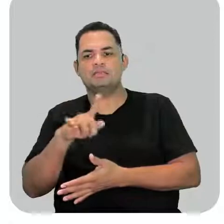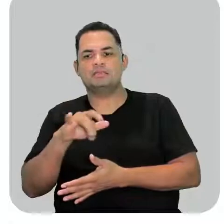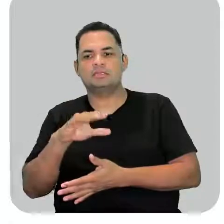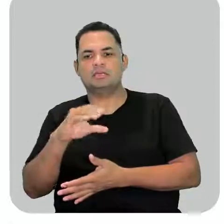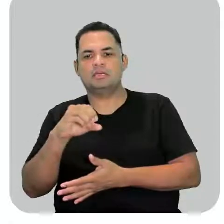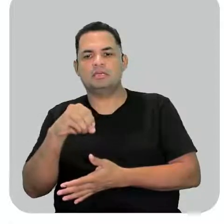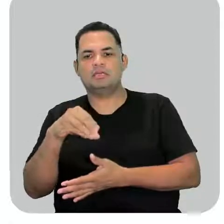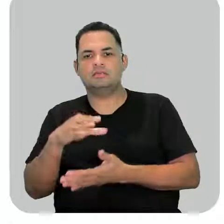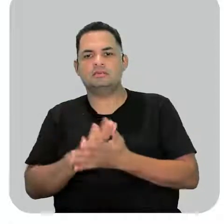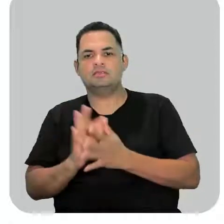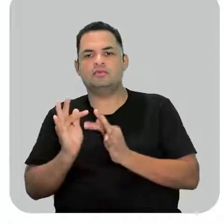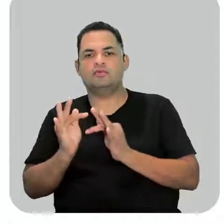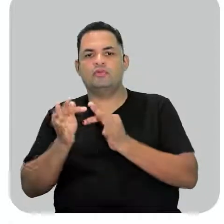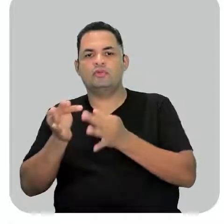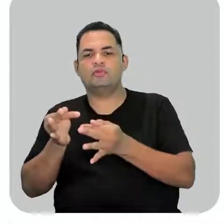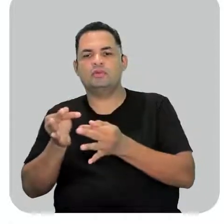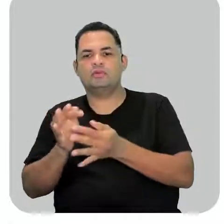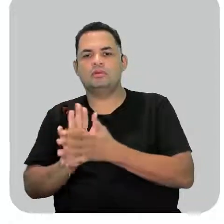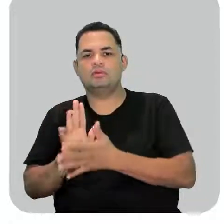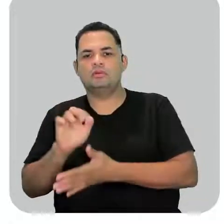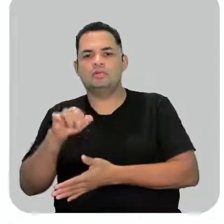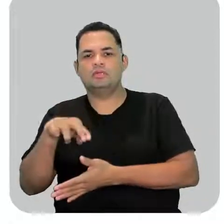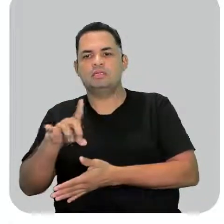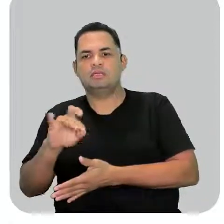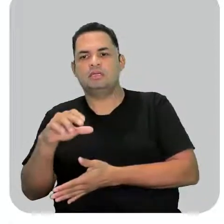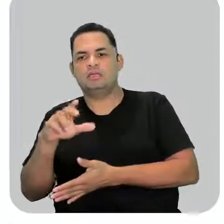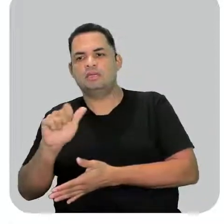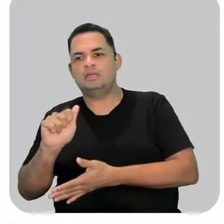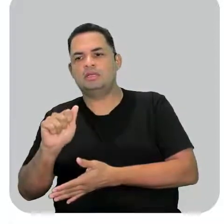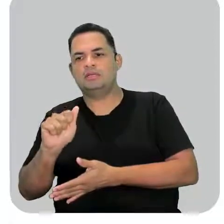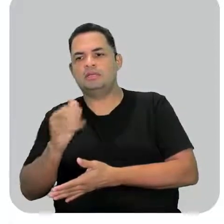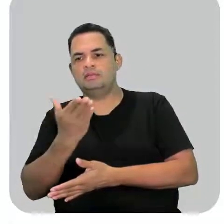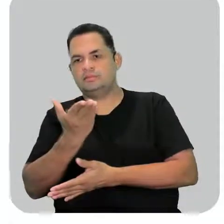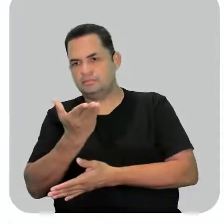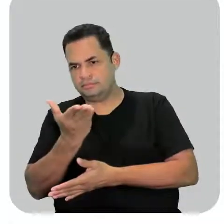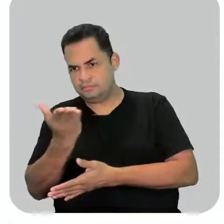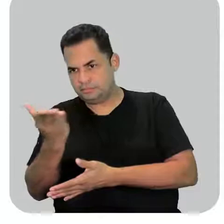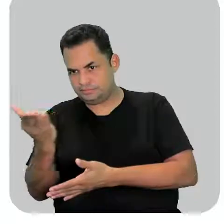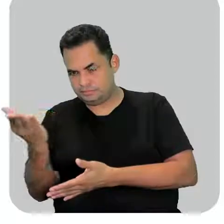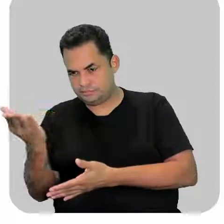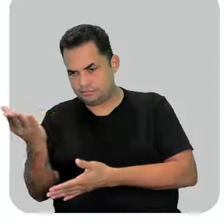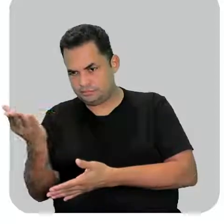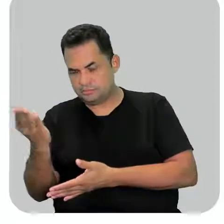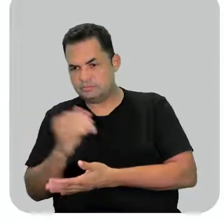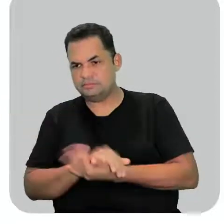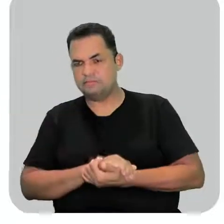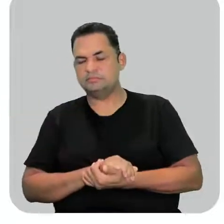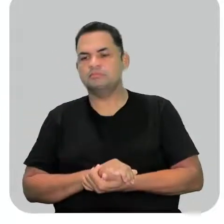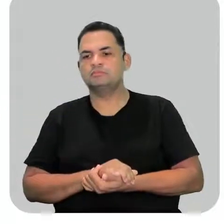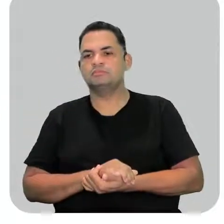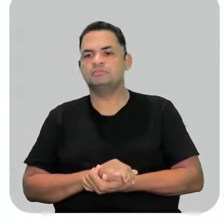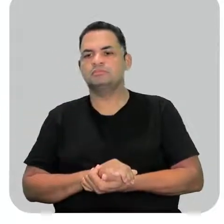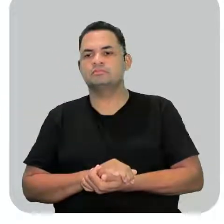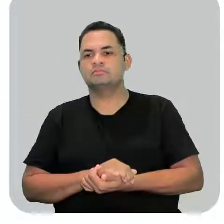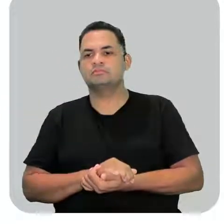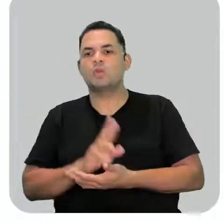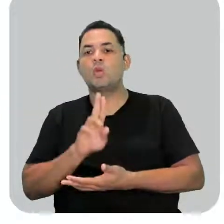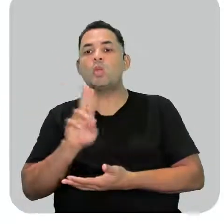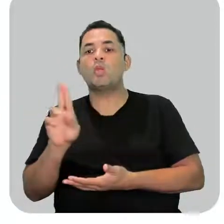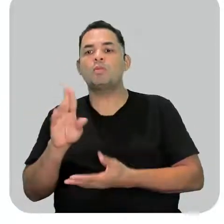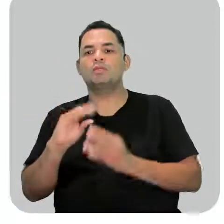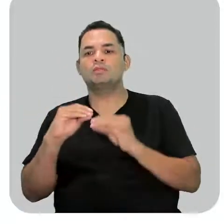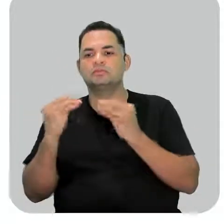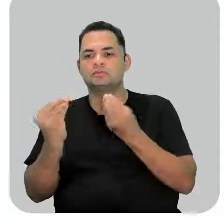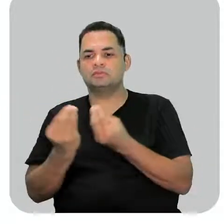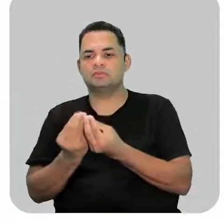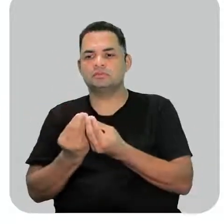e coloco a terminação nitrila. E aí fica benzeno nitrila, como o nome do